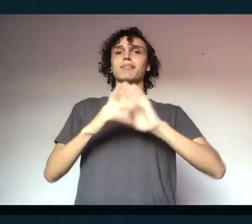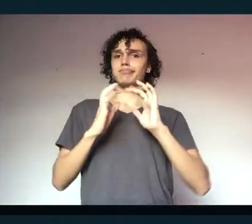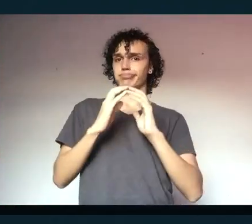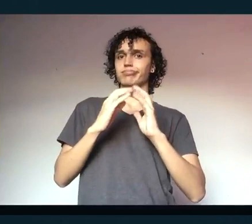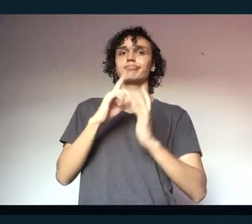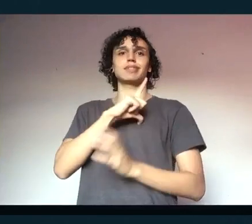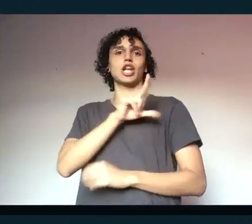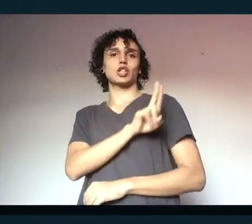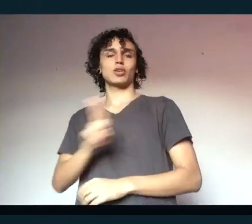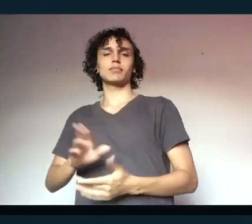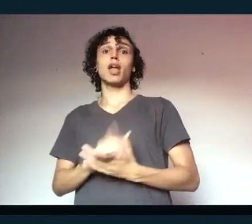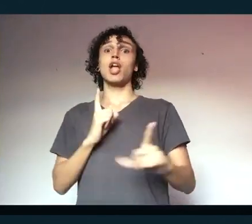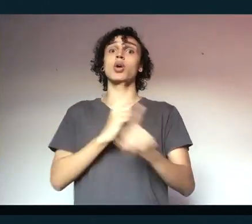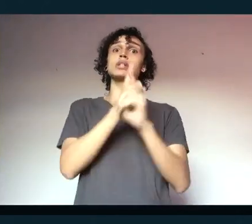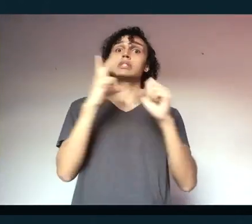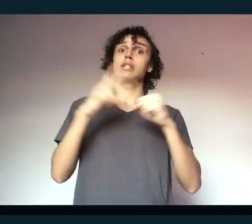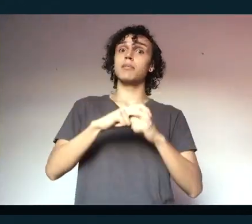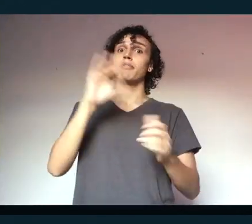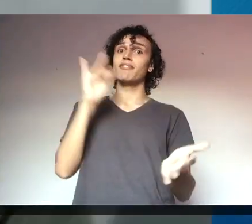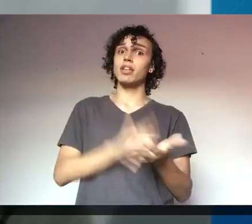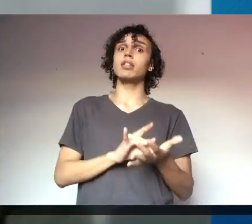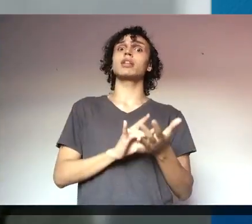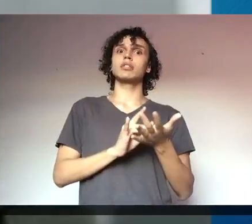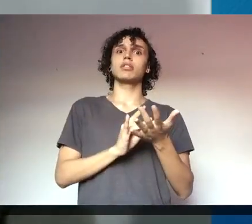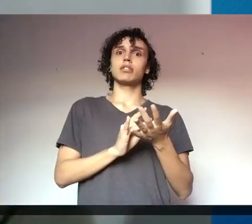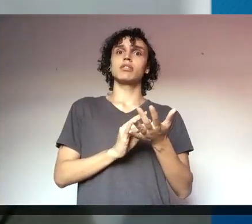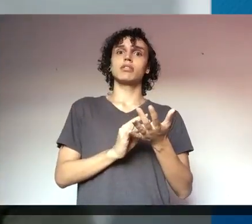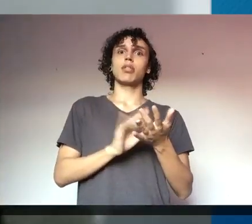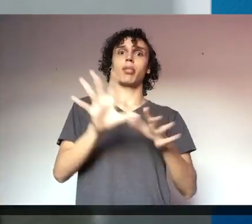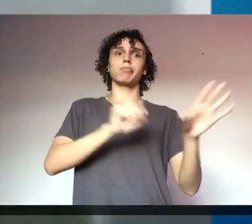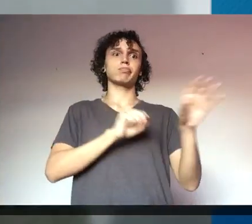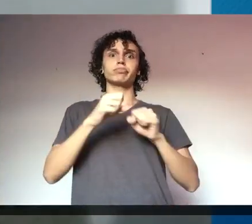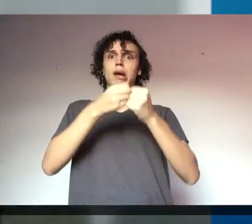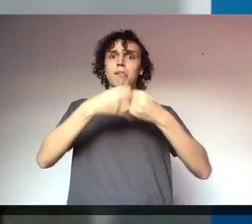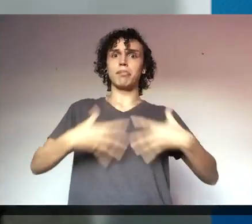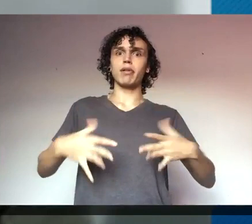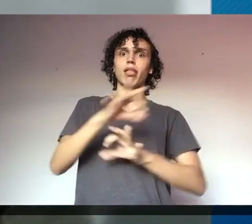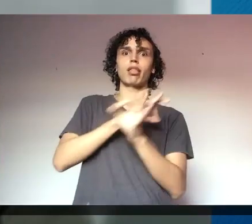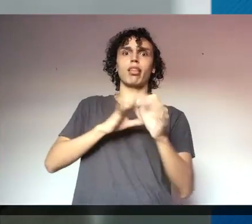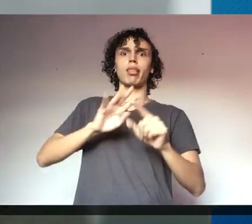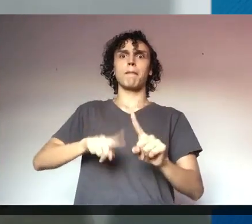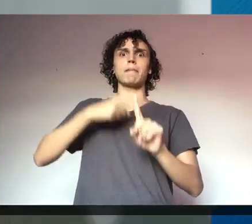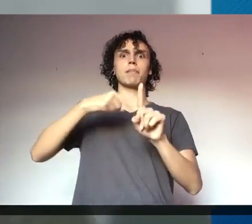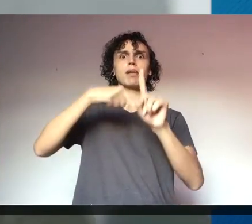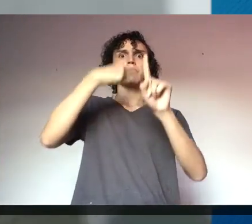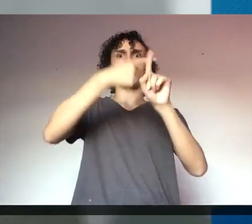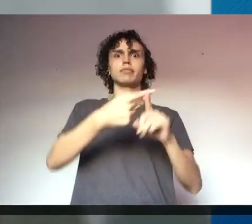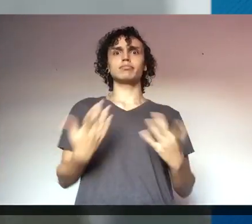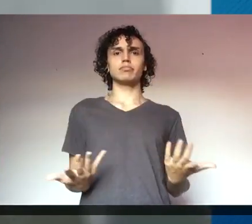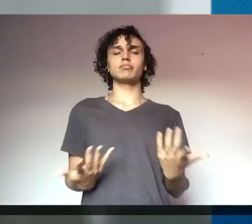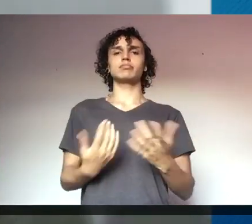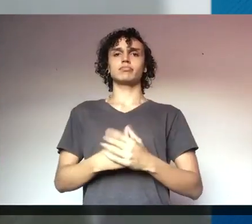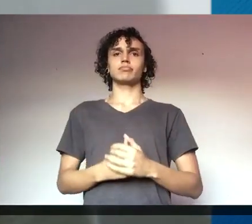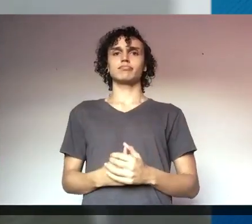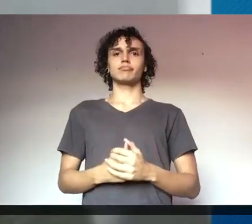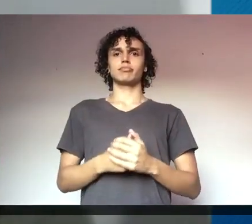cérebro, 90% do cérebro, e eles encontraram o vírus, de fato, infectando astrócitos e se multiplicando